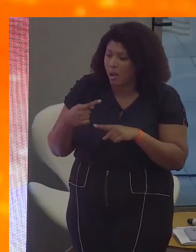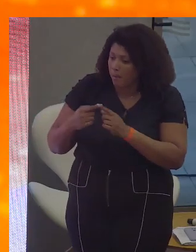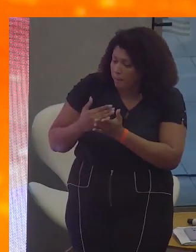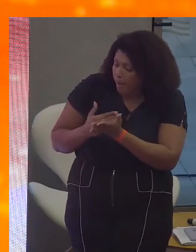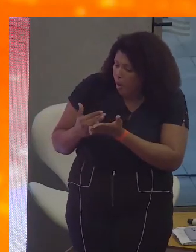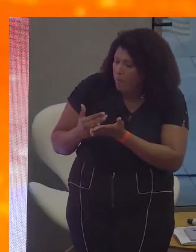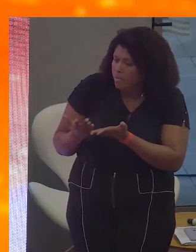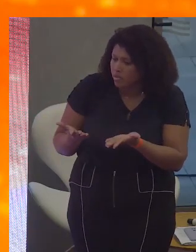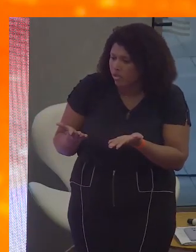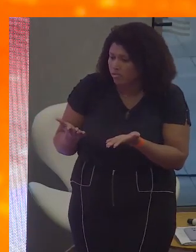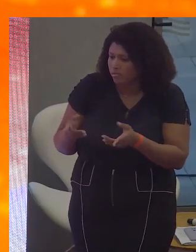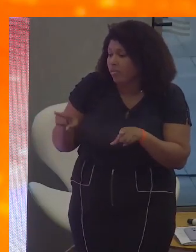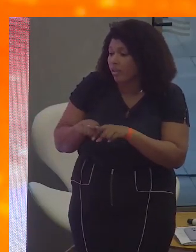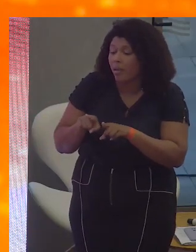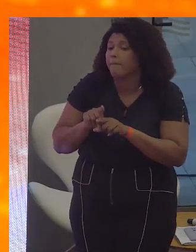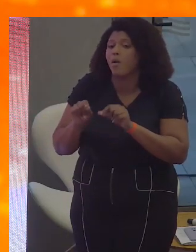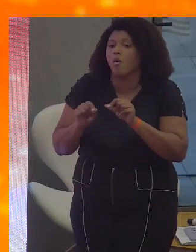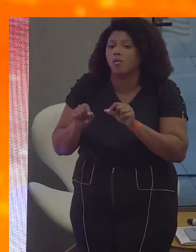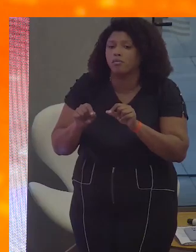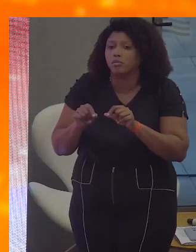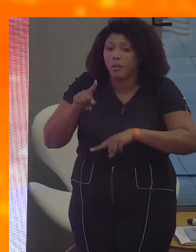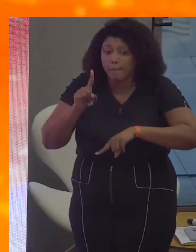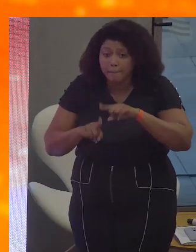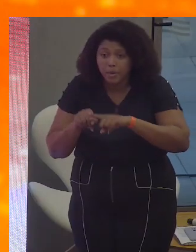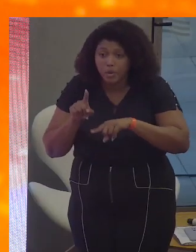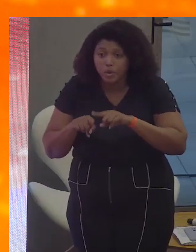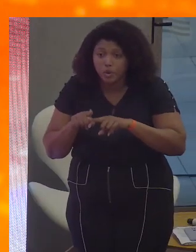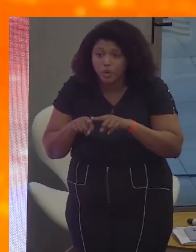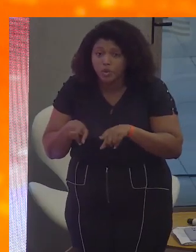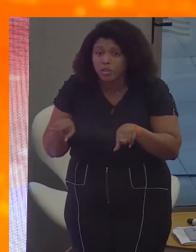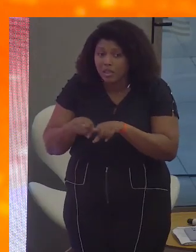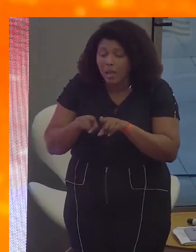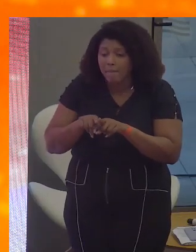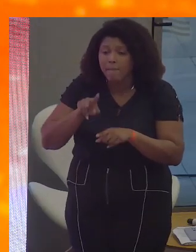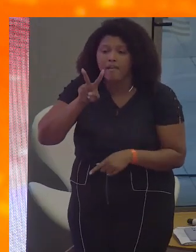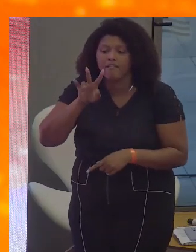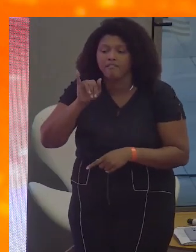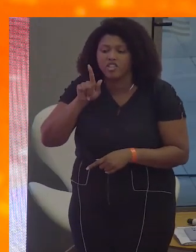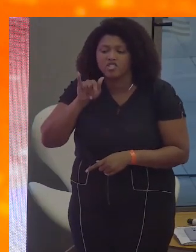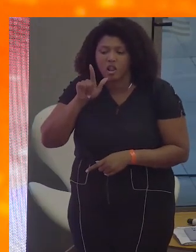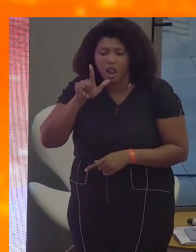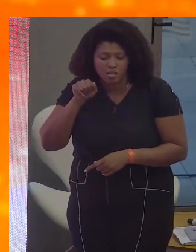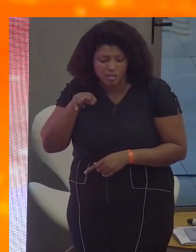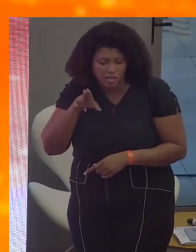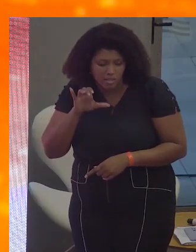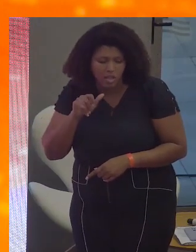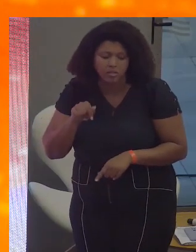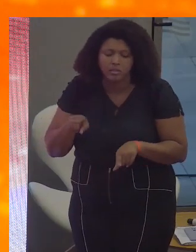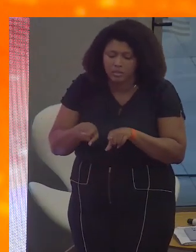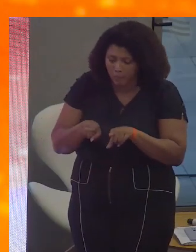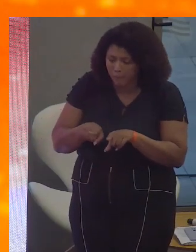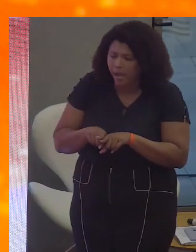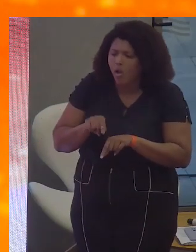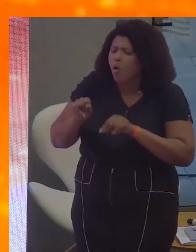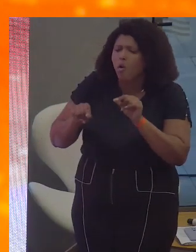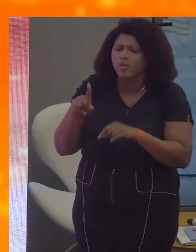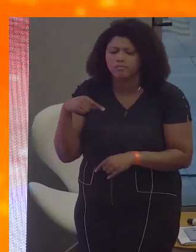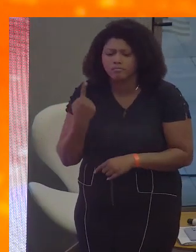ou importação do produto ao órgão local de vigilância sanitária. Então, o que a gente tem, por exemplo,